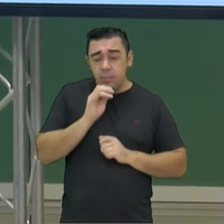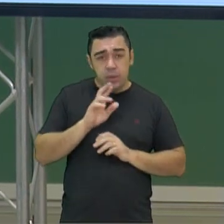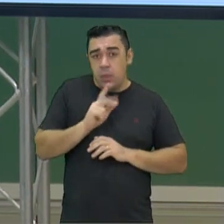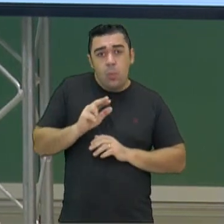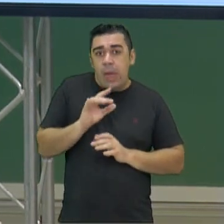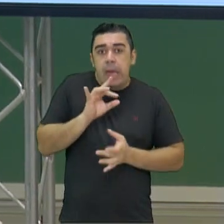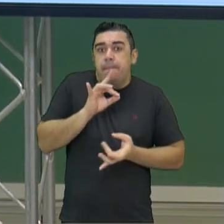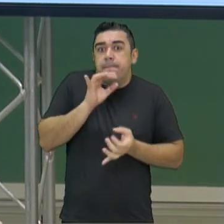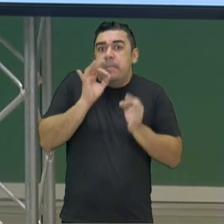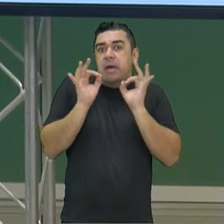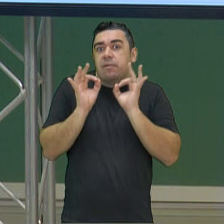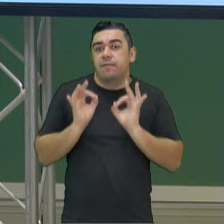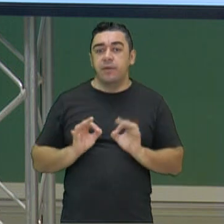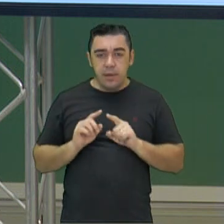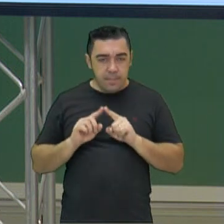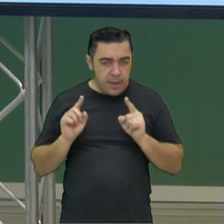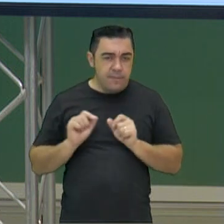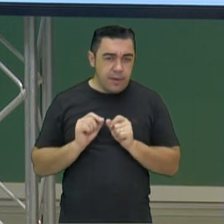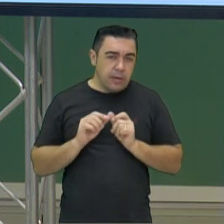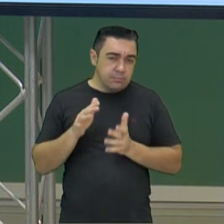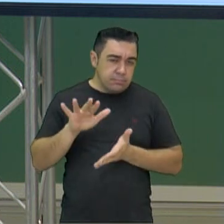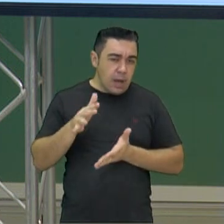desenho exato, é